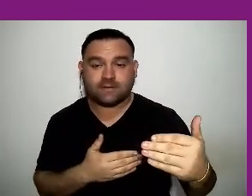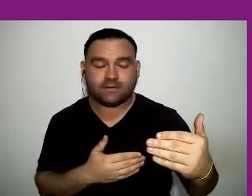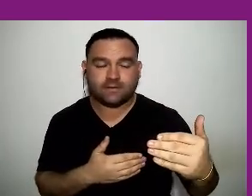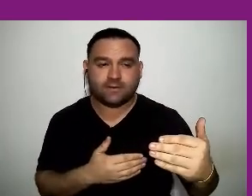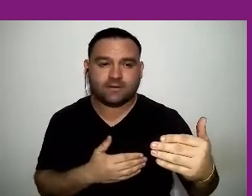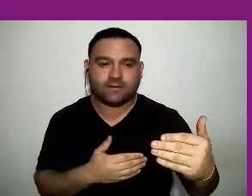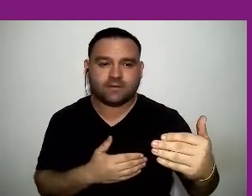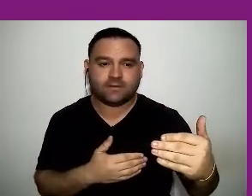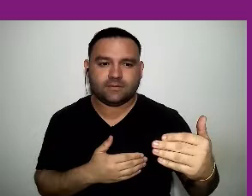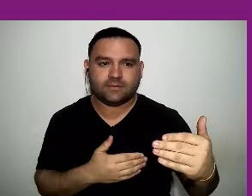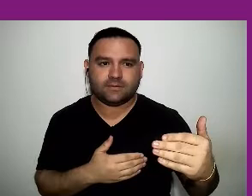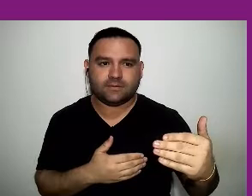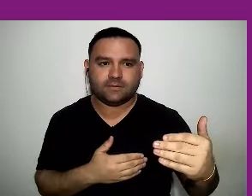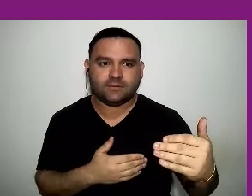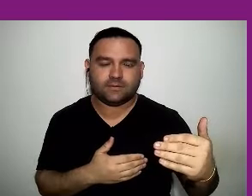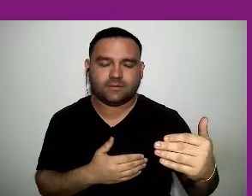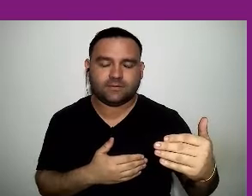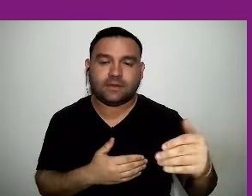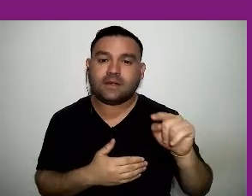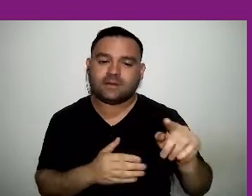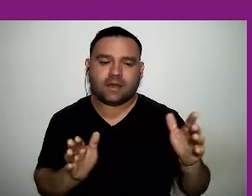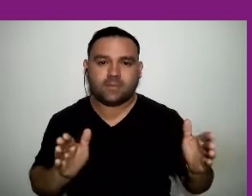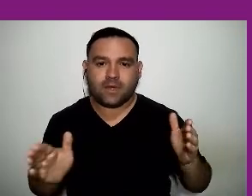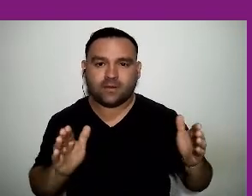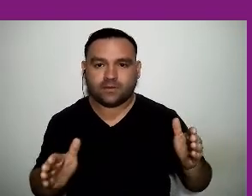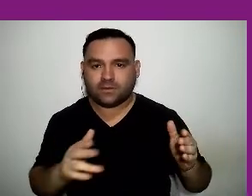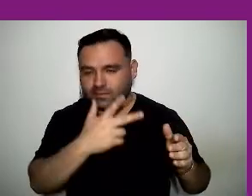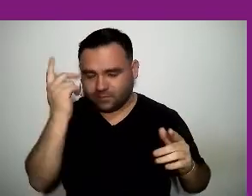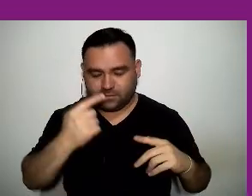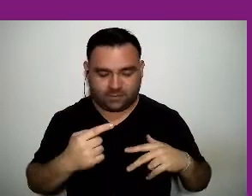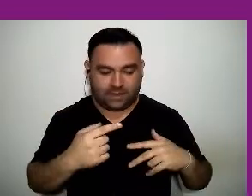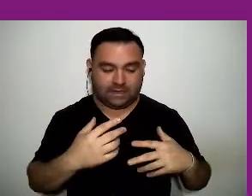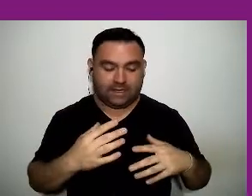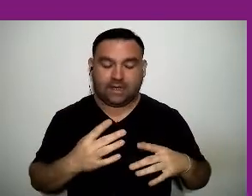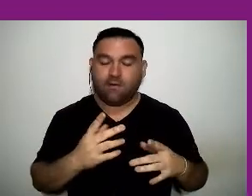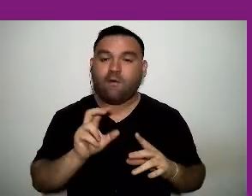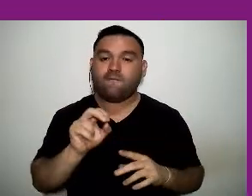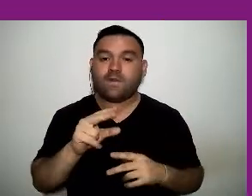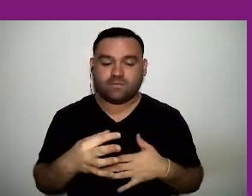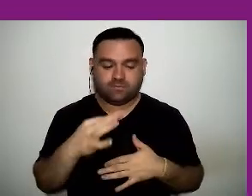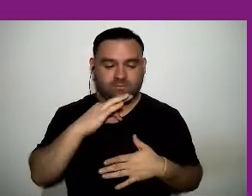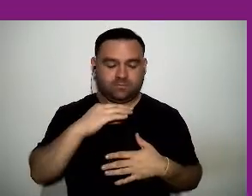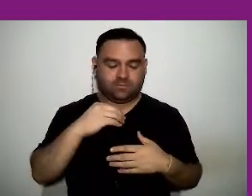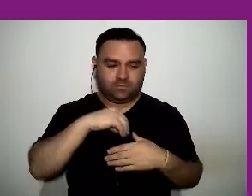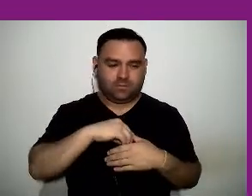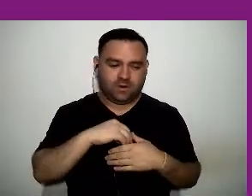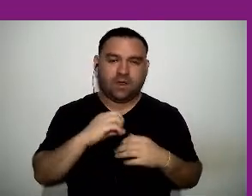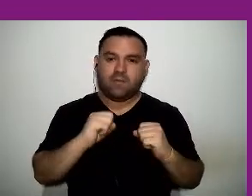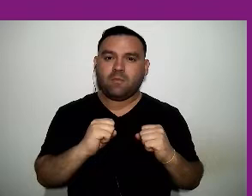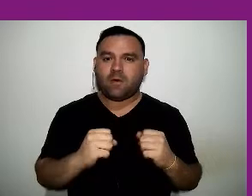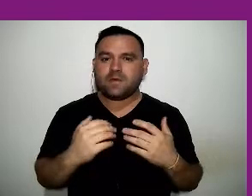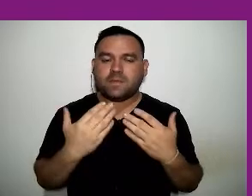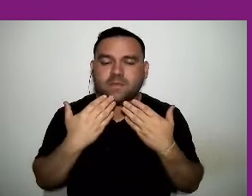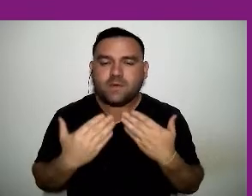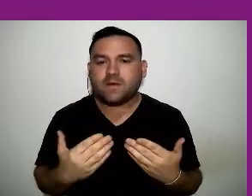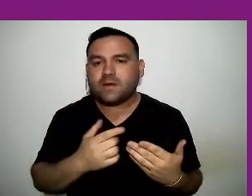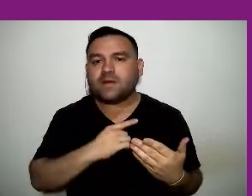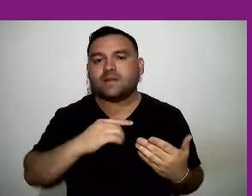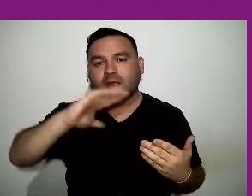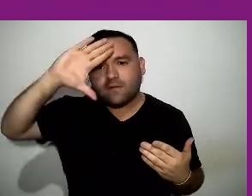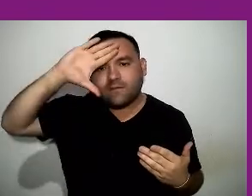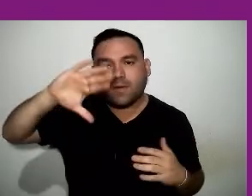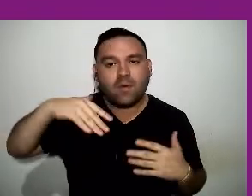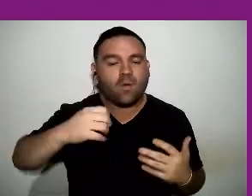que esse período de incubação ocorre, após 5 dias, você pode apresentar febre,